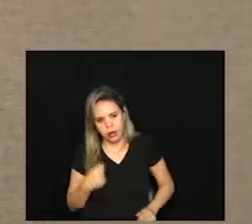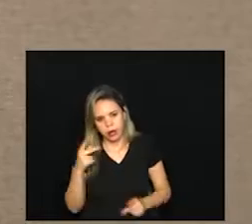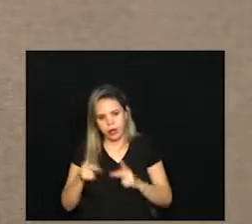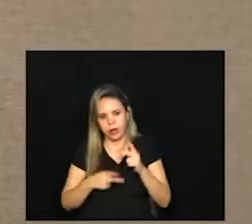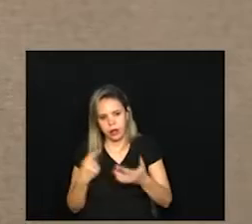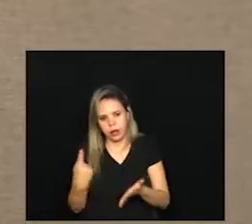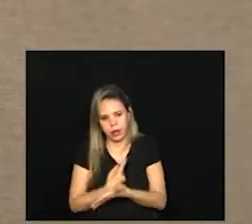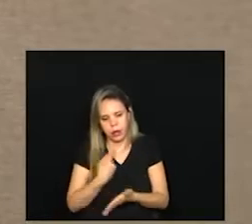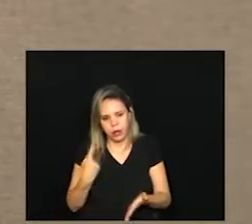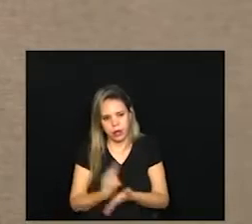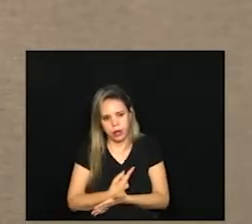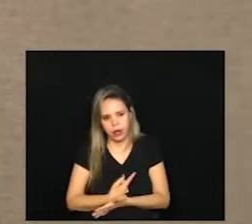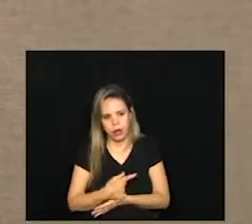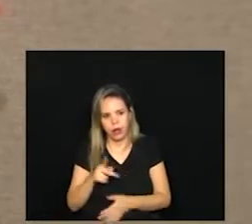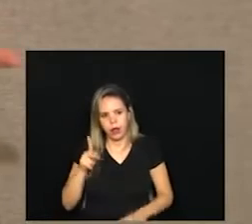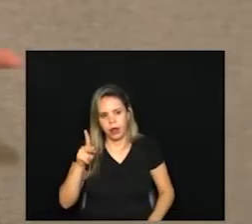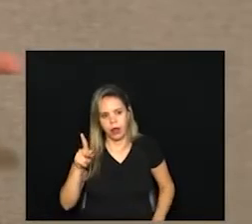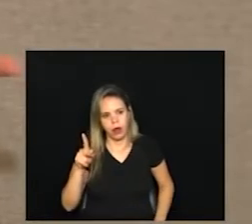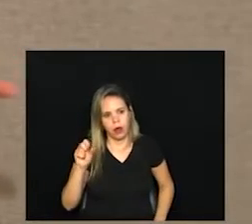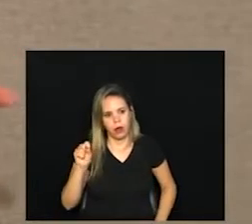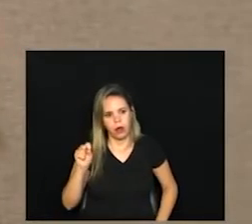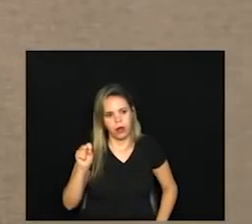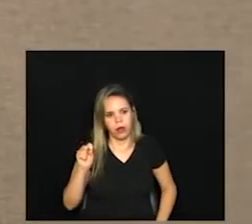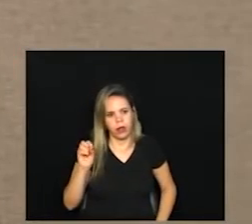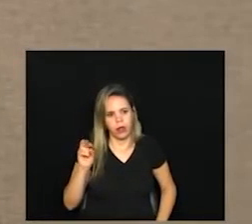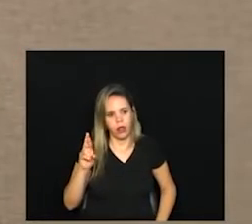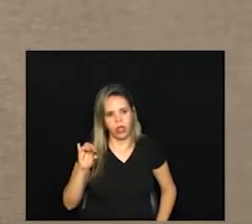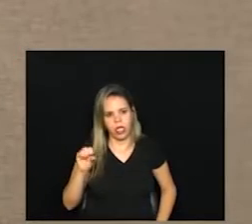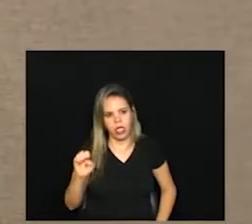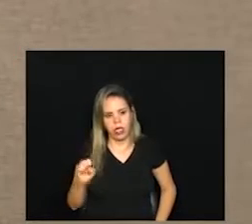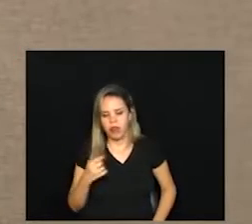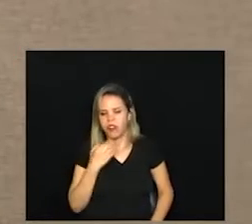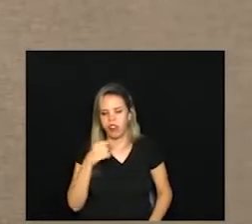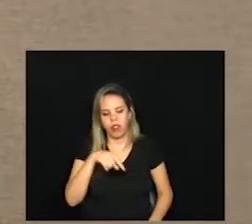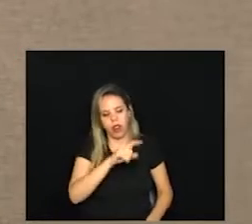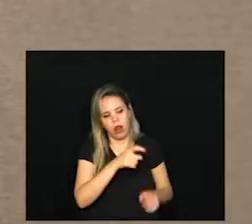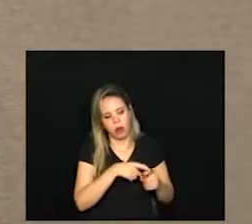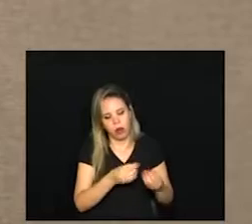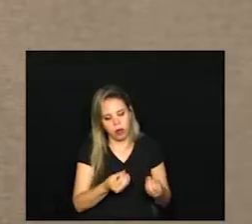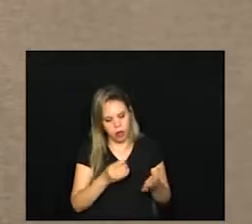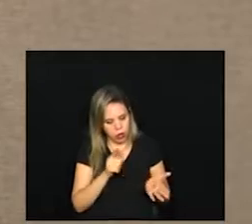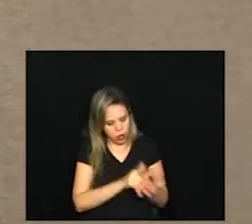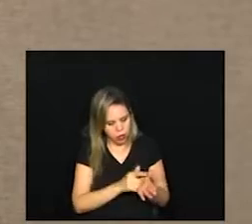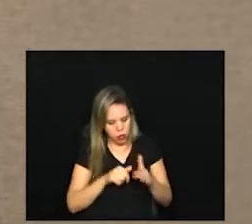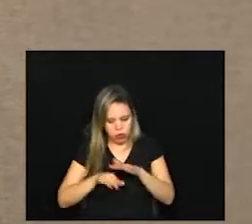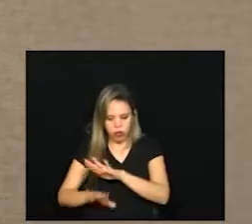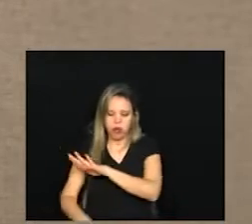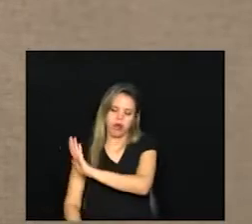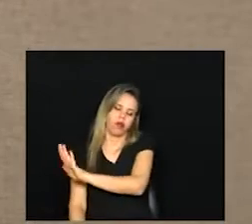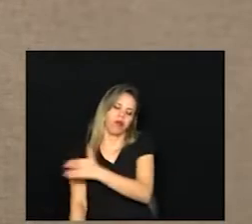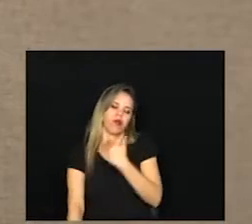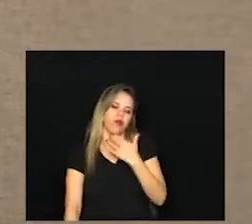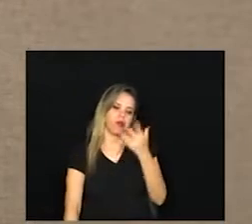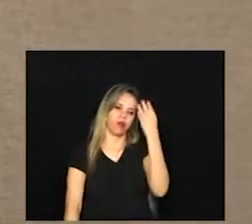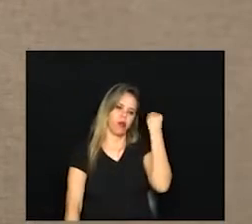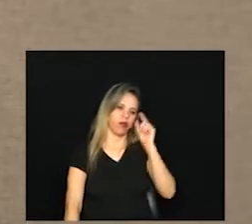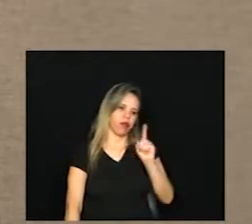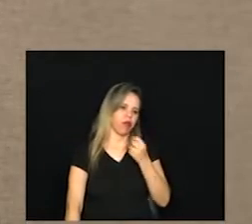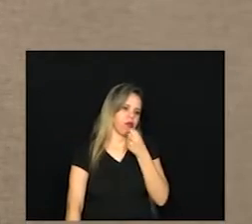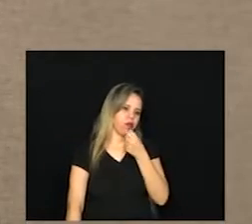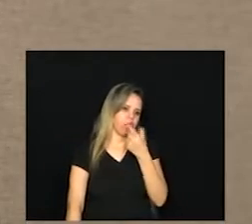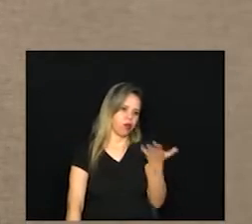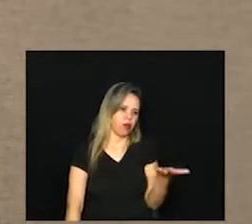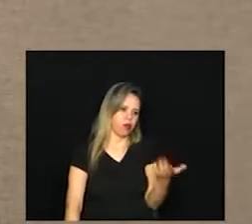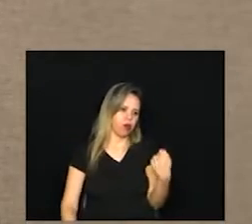que me perguntam sobre psoríase, eu falo, não adianta ir no dermatologista, pegar a receita, enfiar na gaveta e